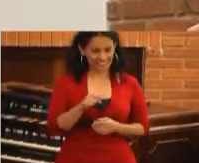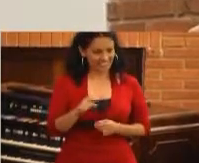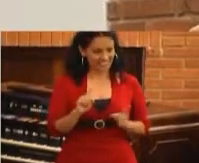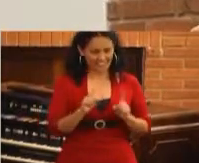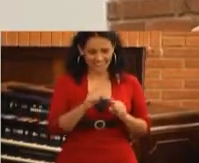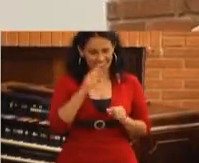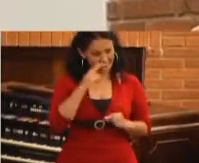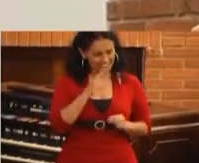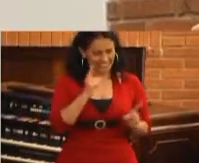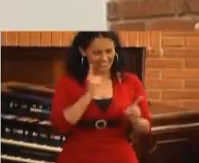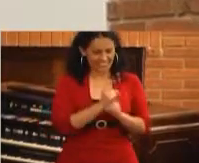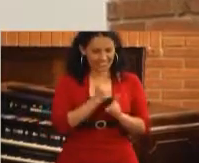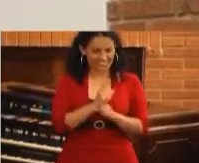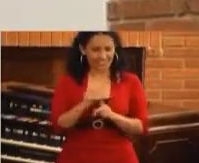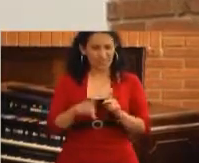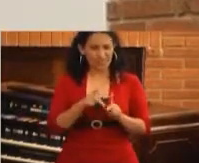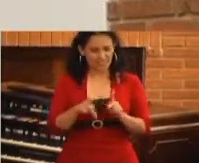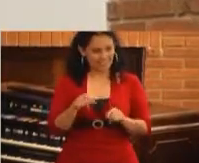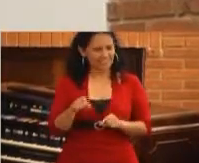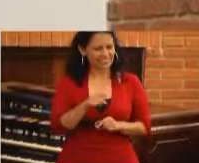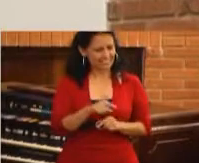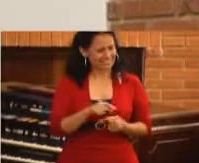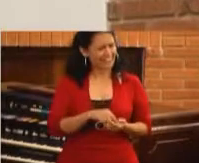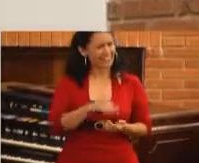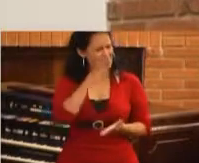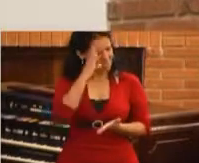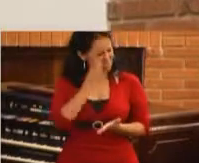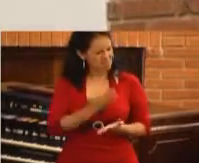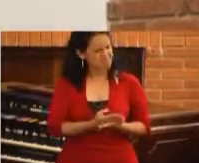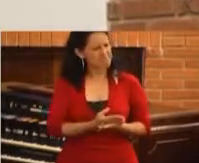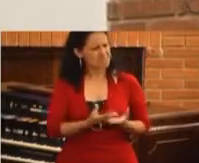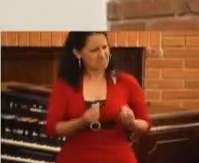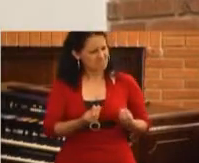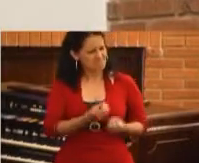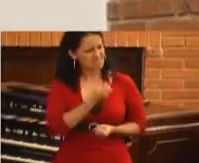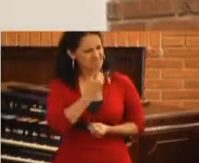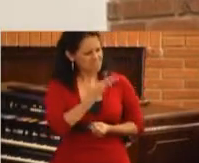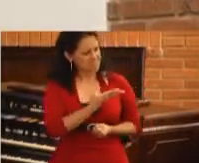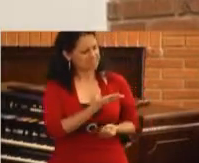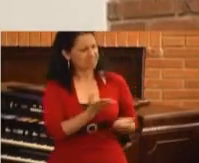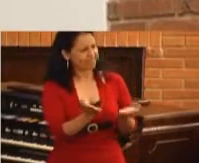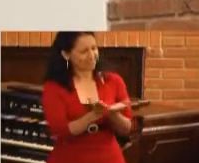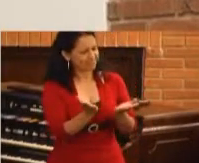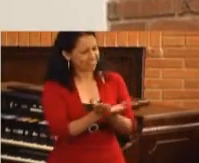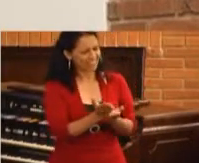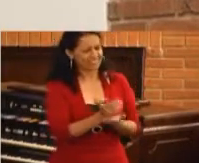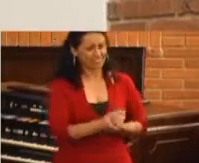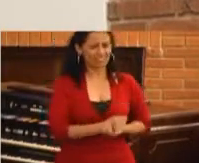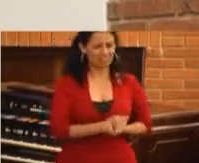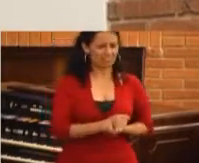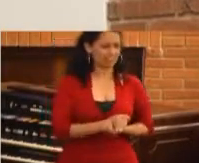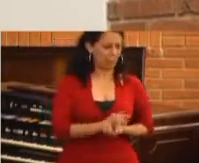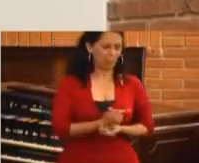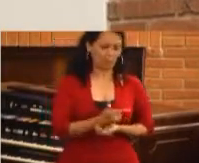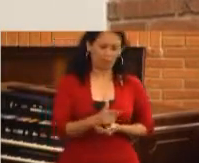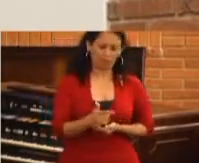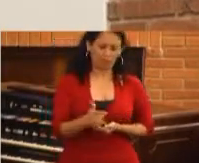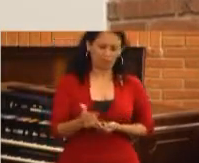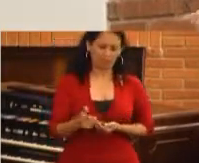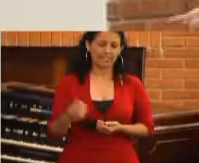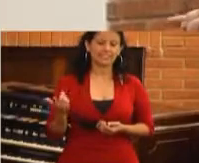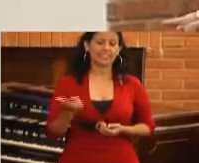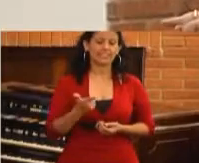ver. Eu tinha certeza que ele ia estar lá. Ele não vai estar. A